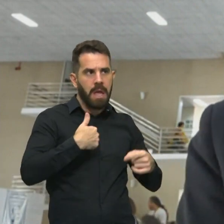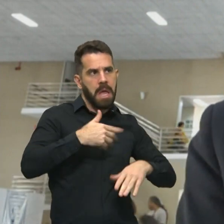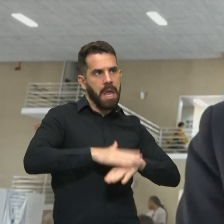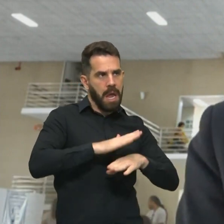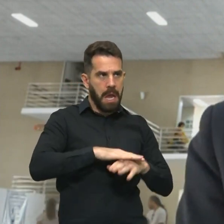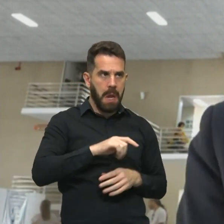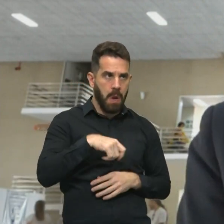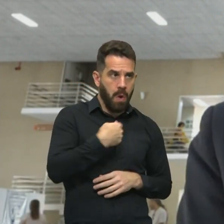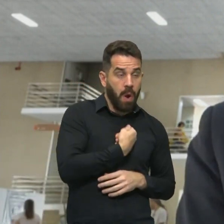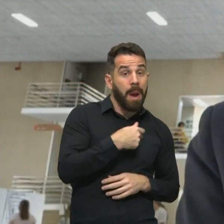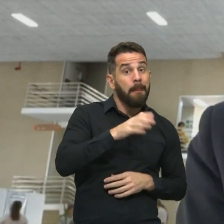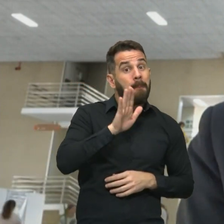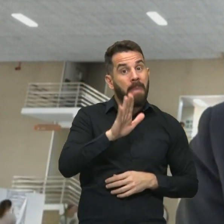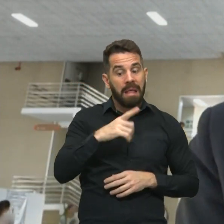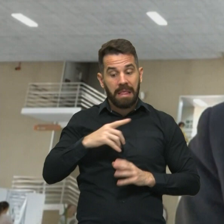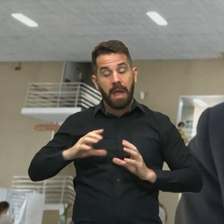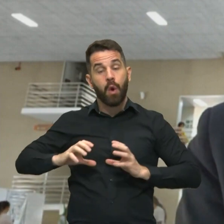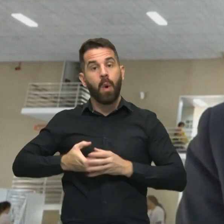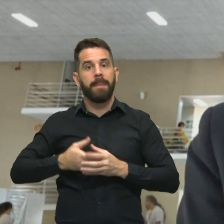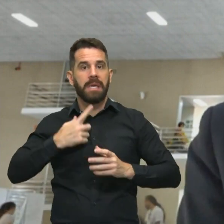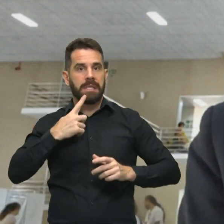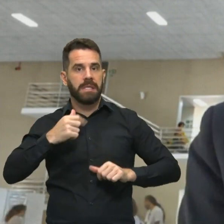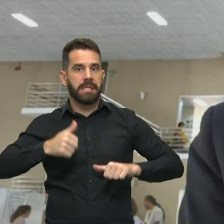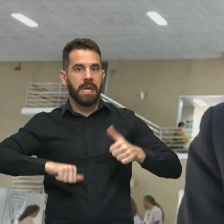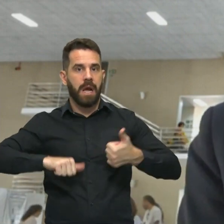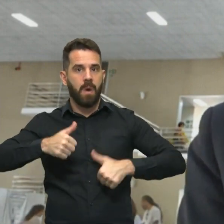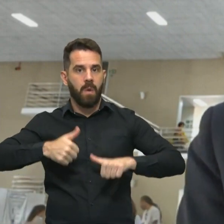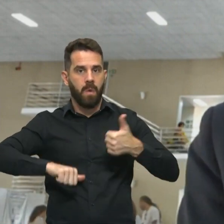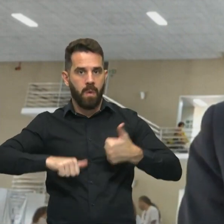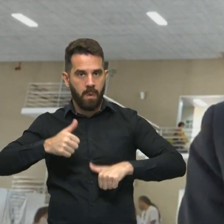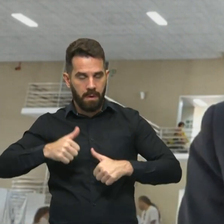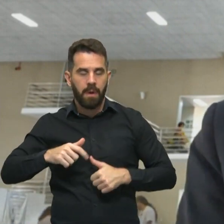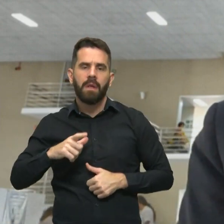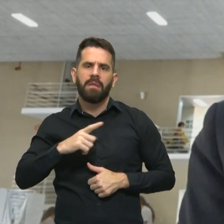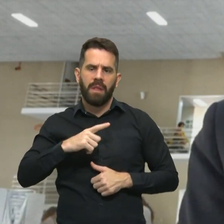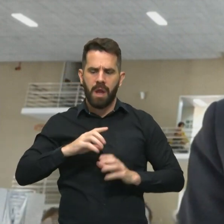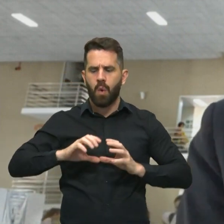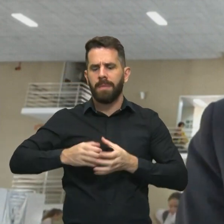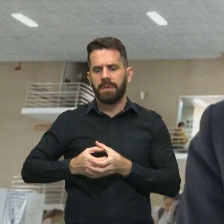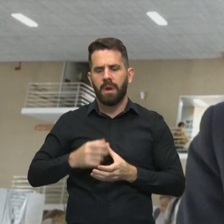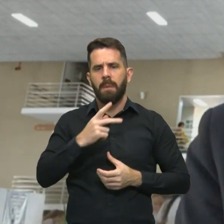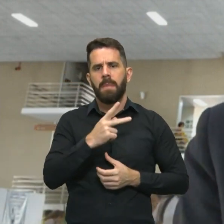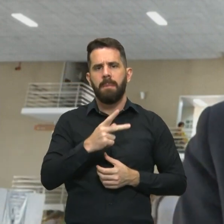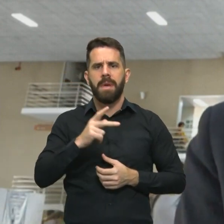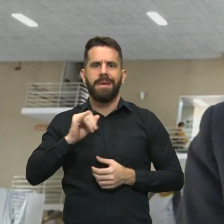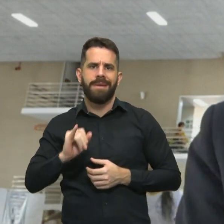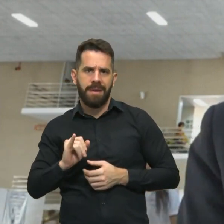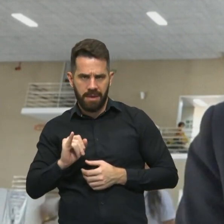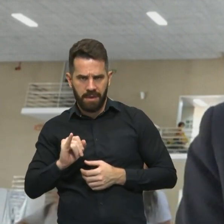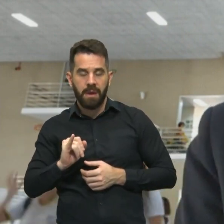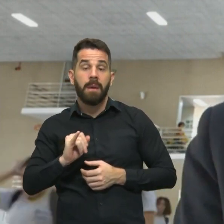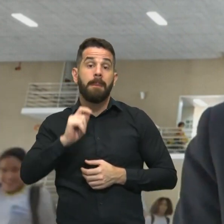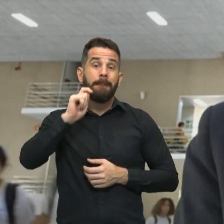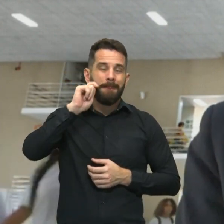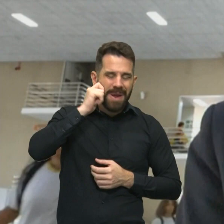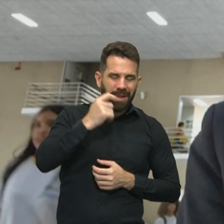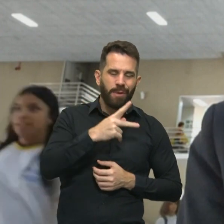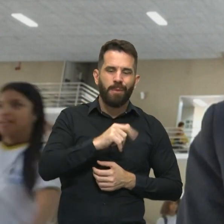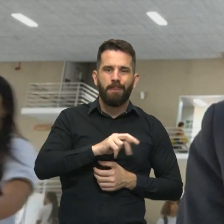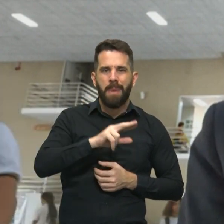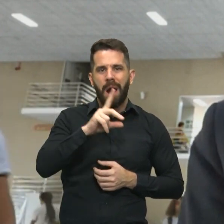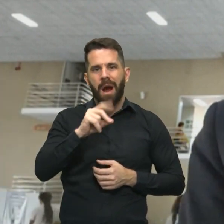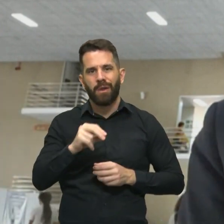verificação. Então, se você se identificou como na comissão PPI, que é preto, pardo, indígena, vai ter uma comissão de identificação para saber se você realmente